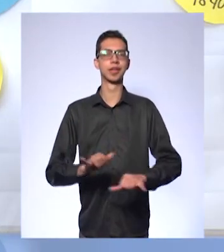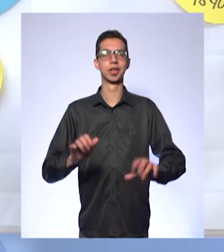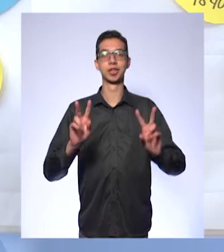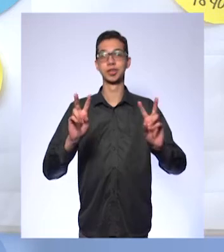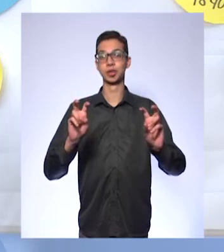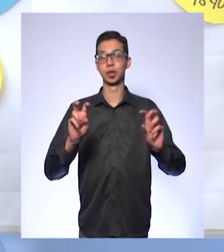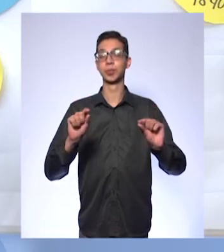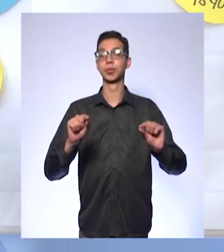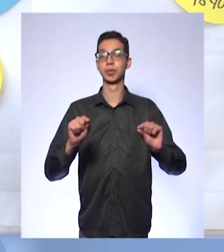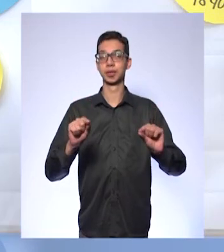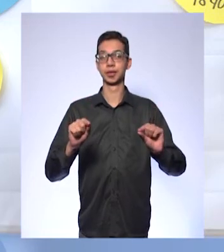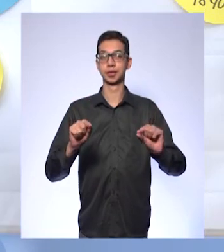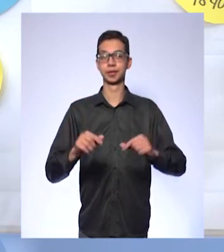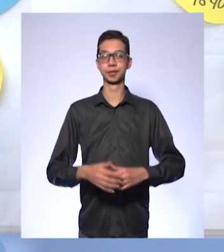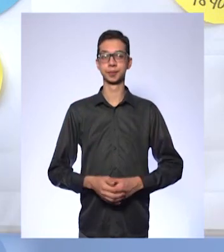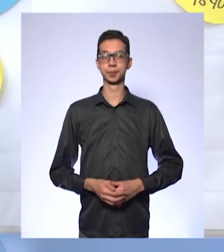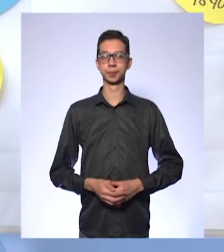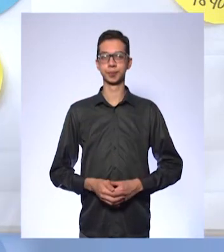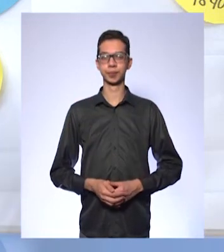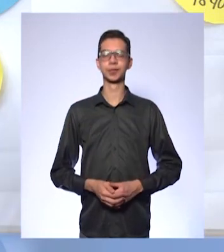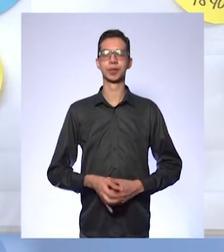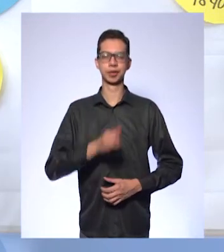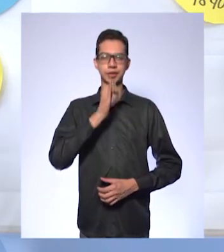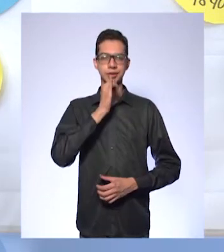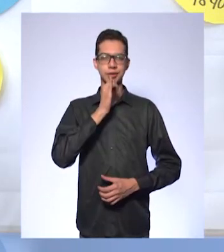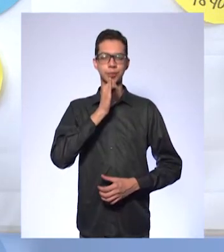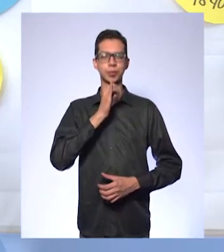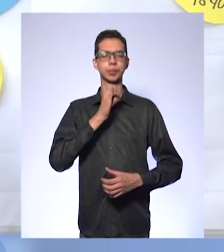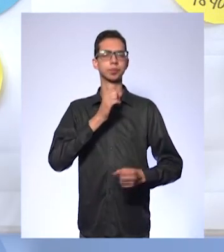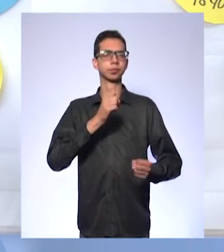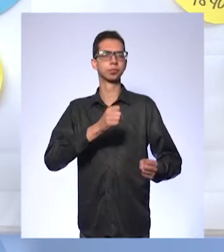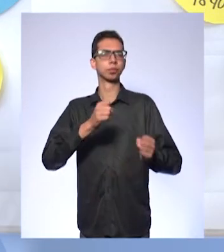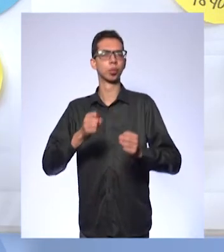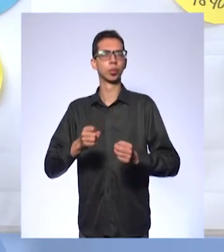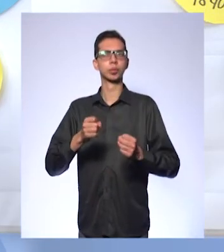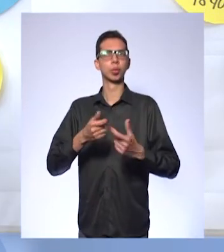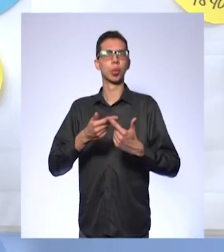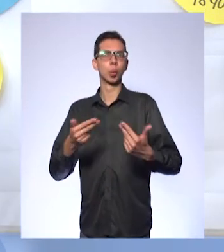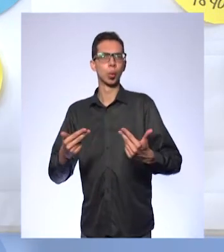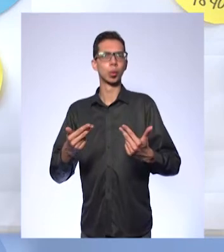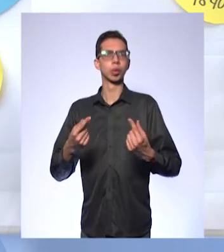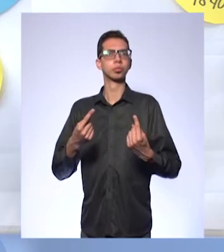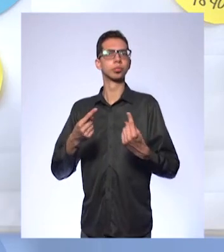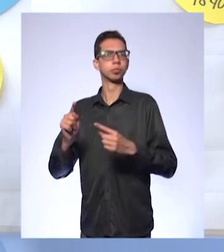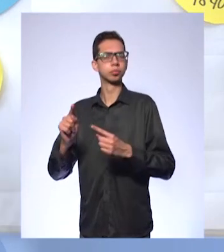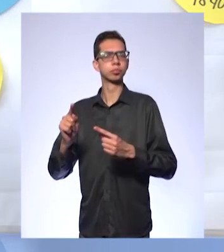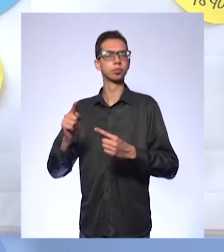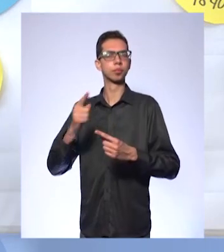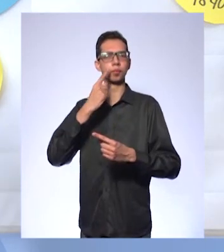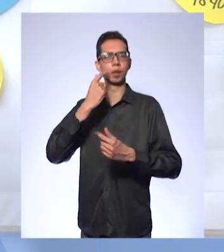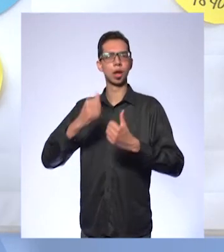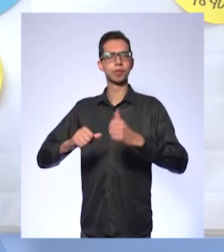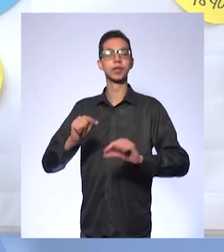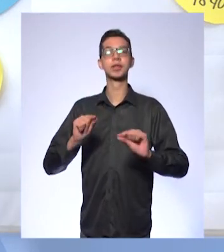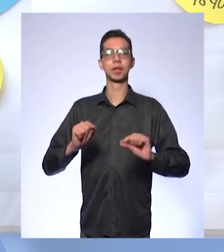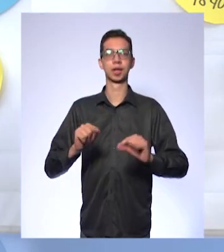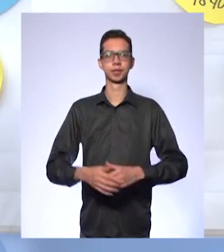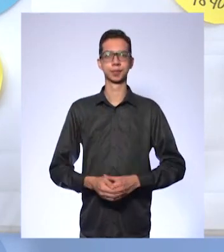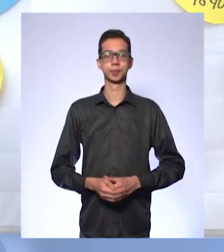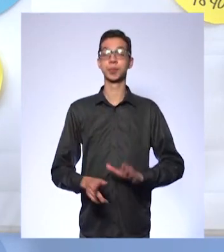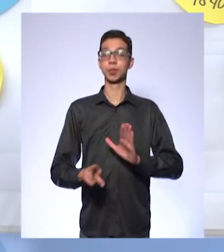movimentos de contestação ao poder. Que poder é esse? O poder imperial, o poder de Dom Pedro